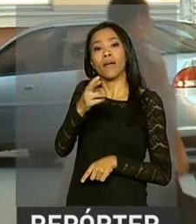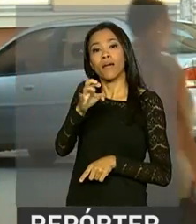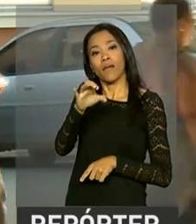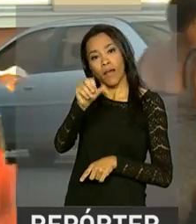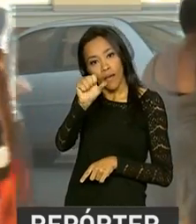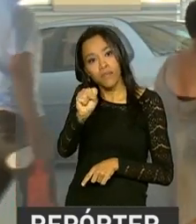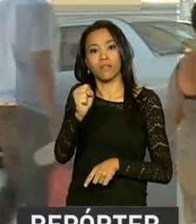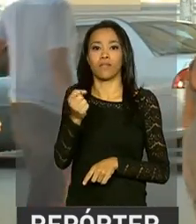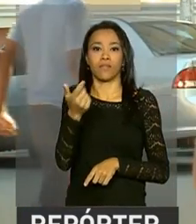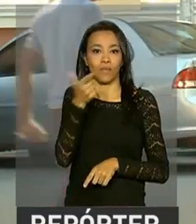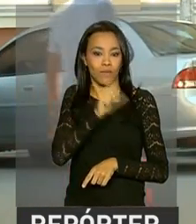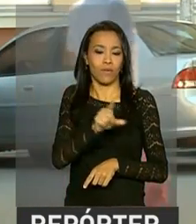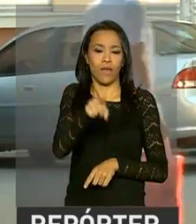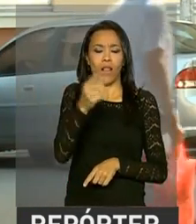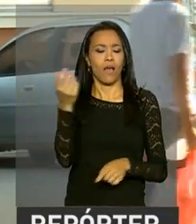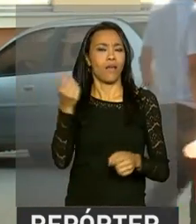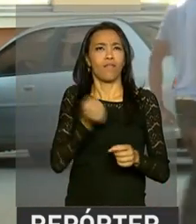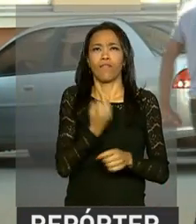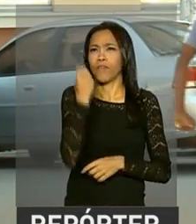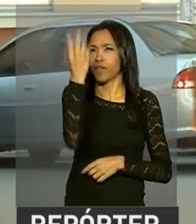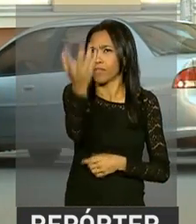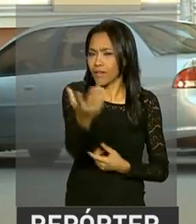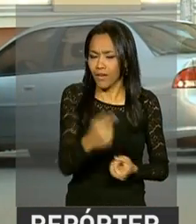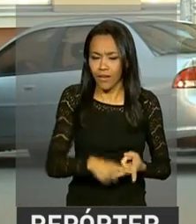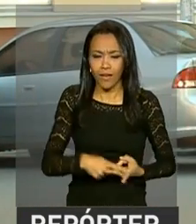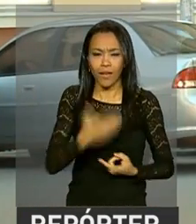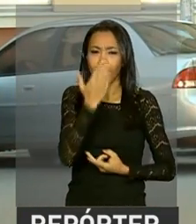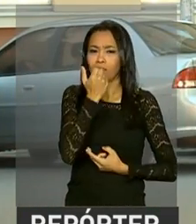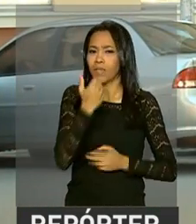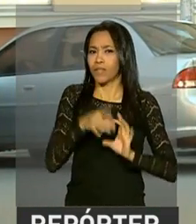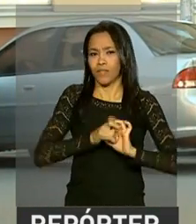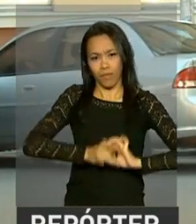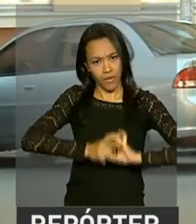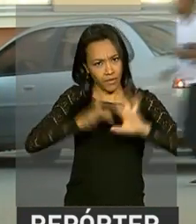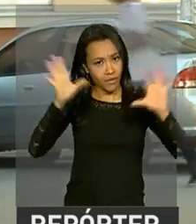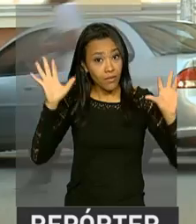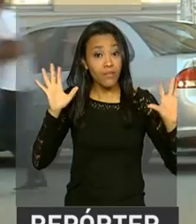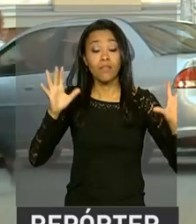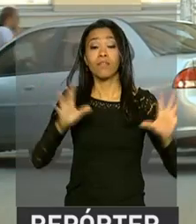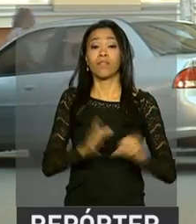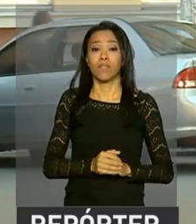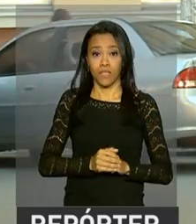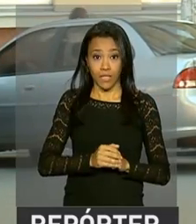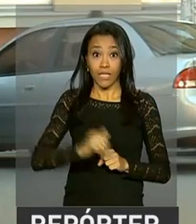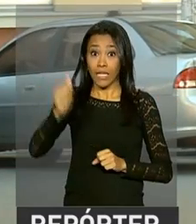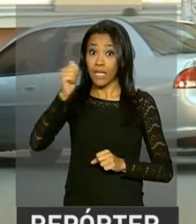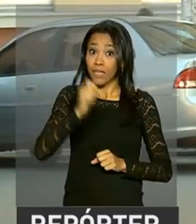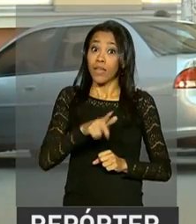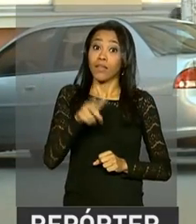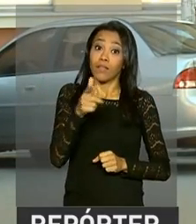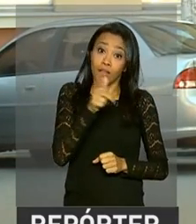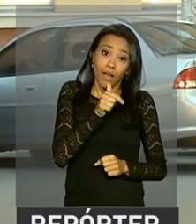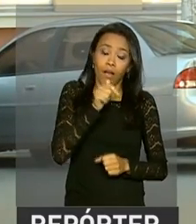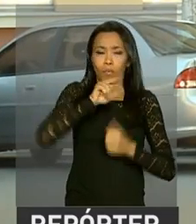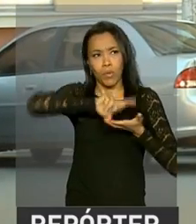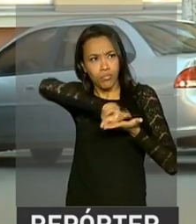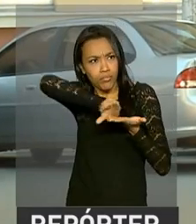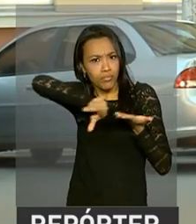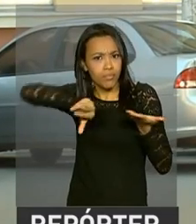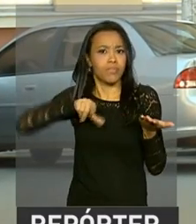posso, já estou podendo viajar, a alimentação já é mais liberada, o consumo de líquido, né?